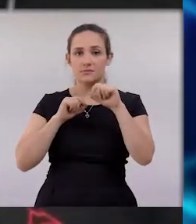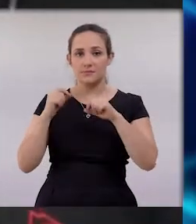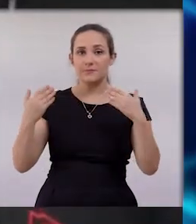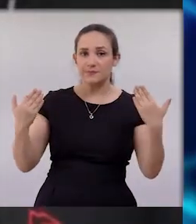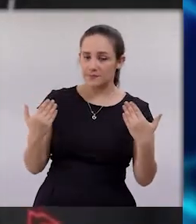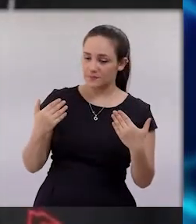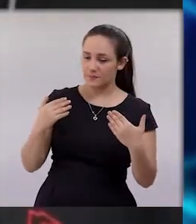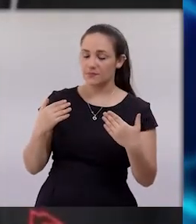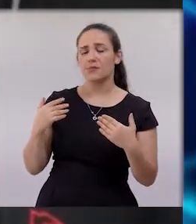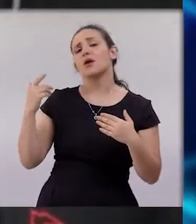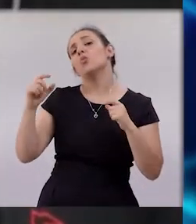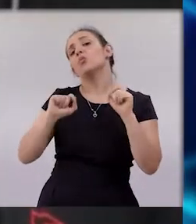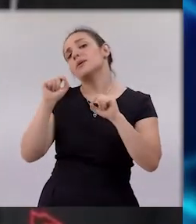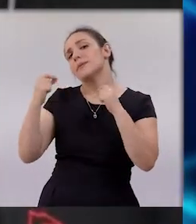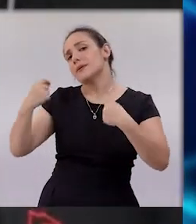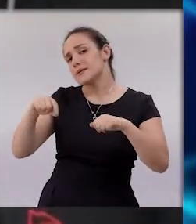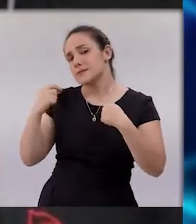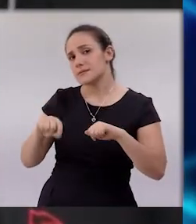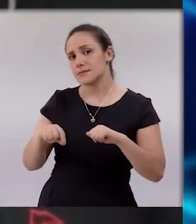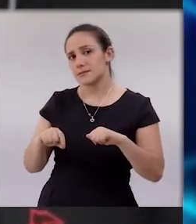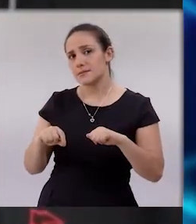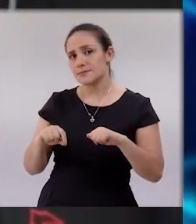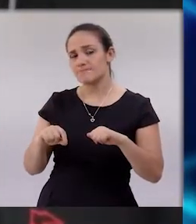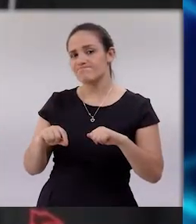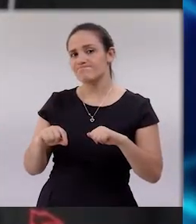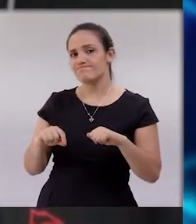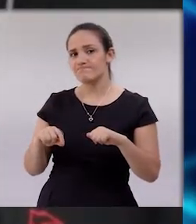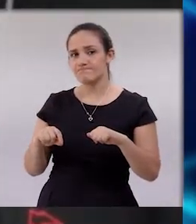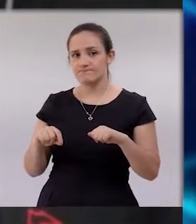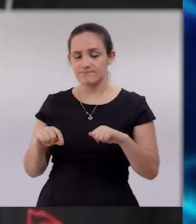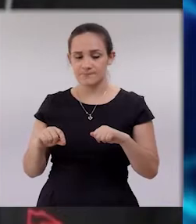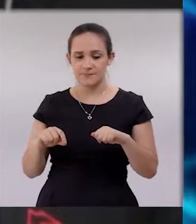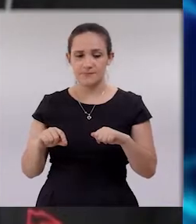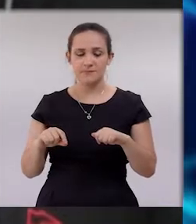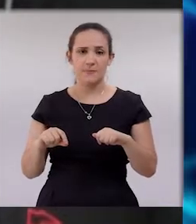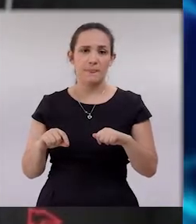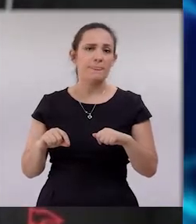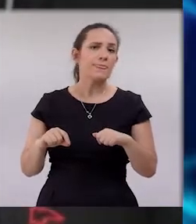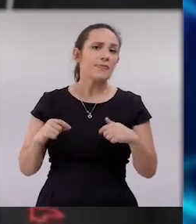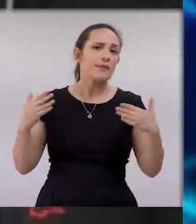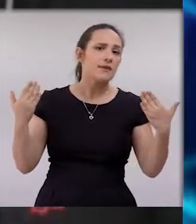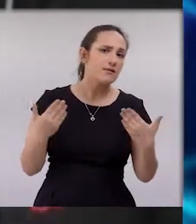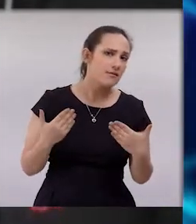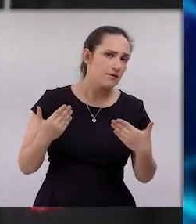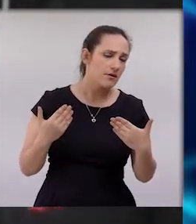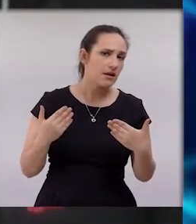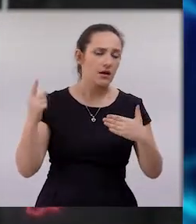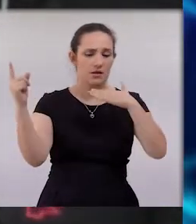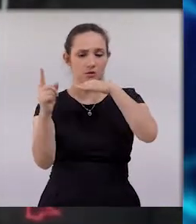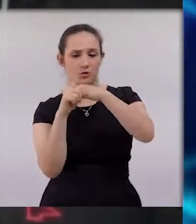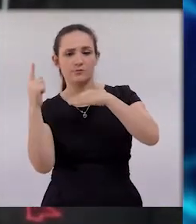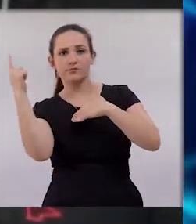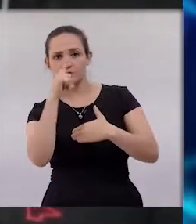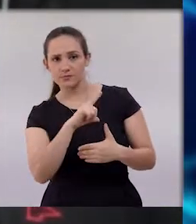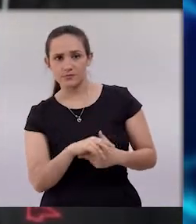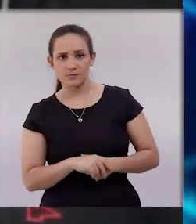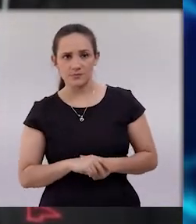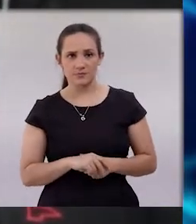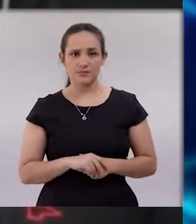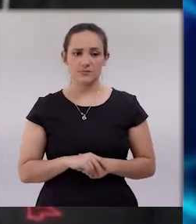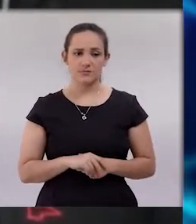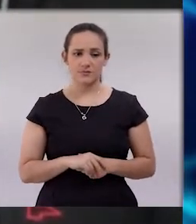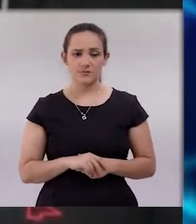médico. O que é preciso? Eu acredito que tem que ter regras, né? Para que essa consulta ela